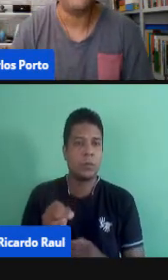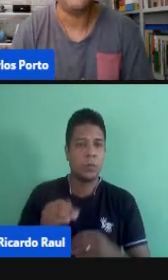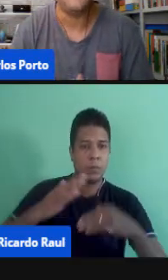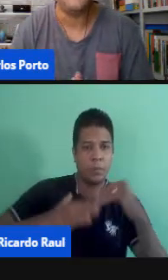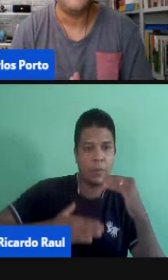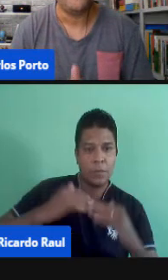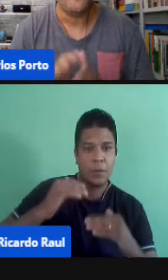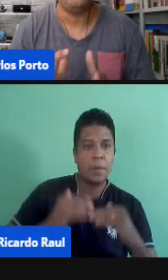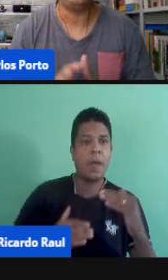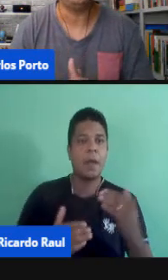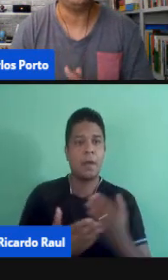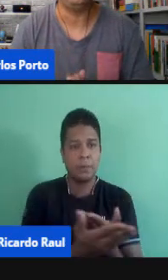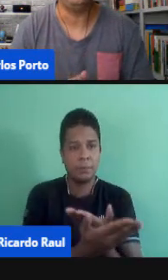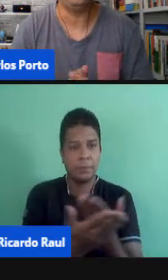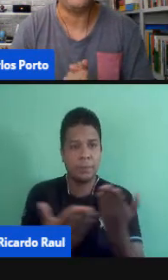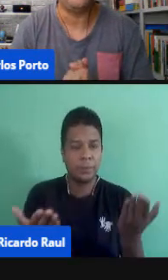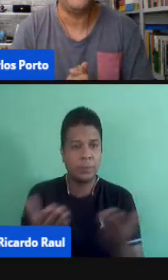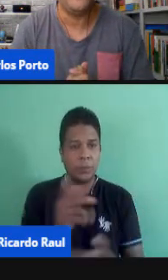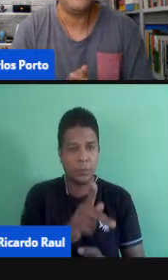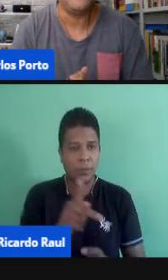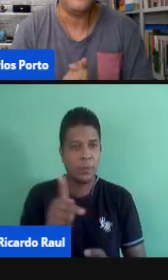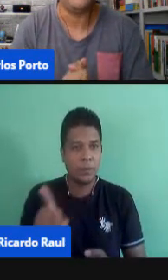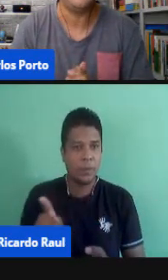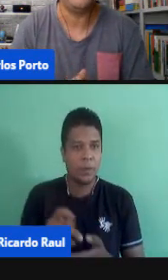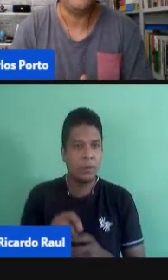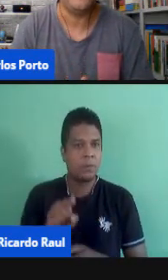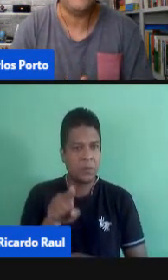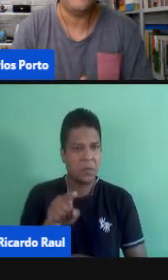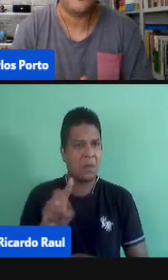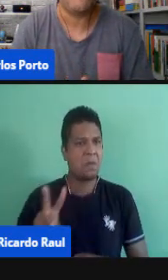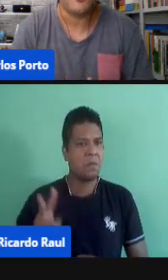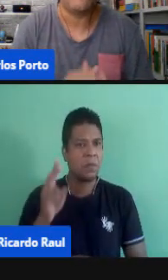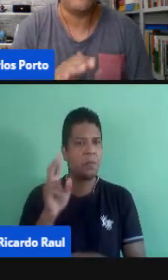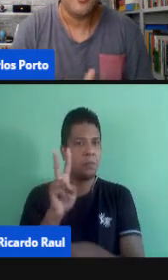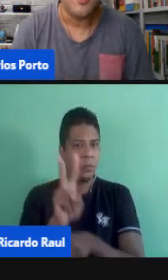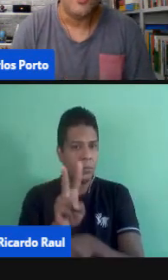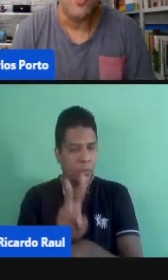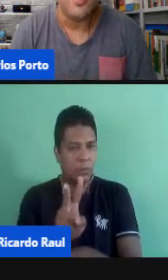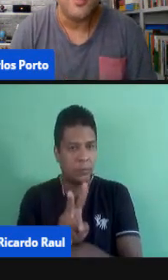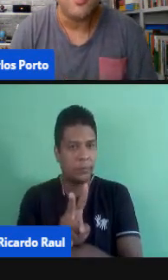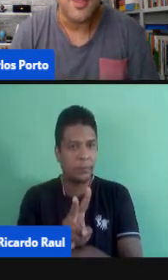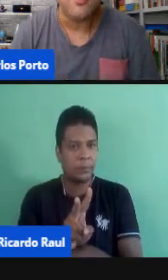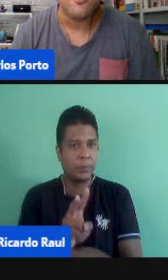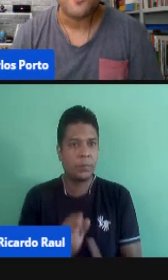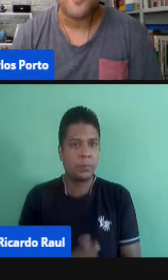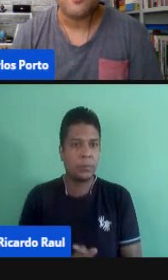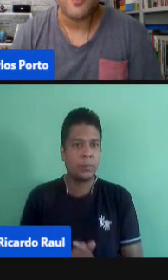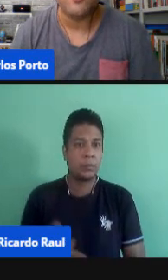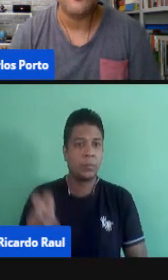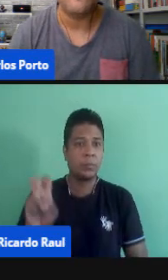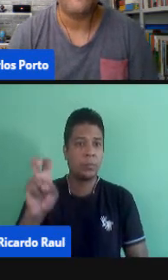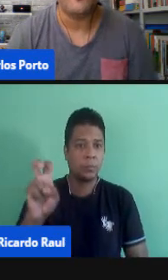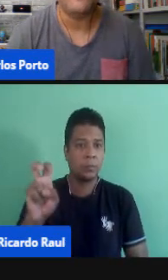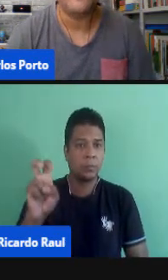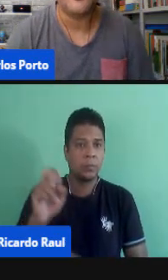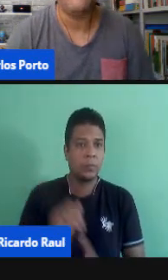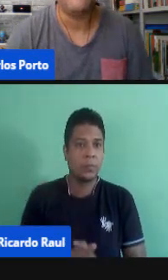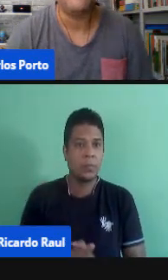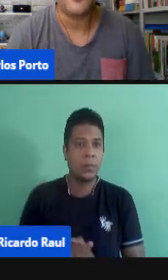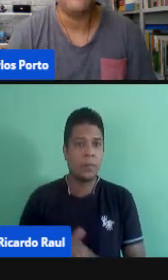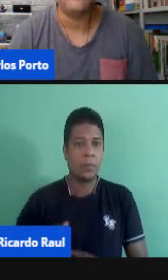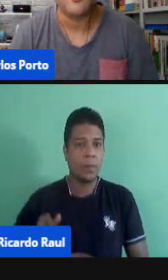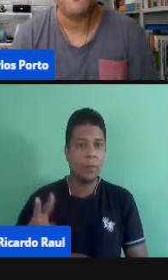diretamente com você, como você tem sido valoroso e cuidadoso nesses aspectos. No item 6,